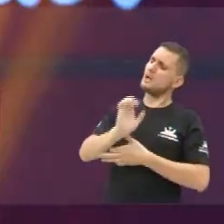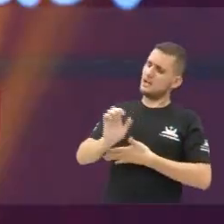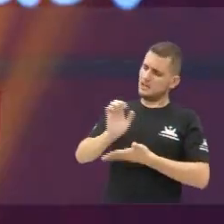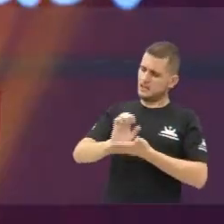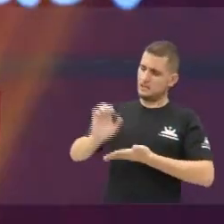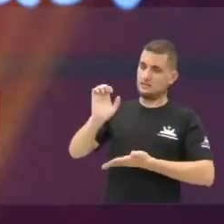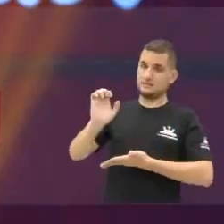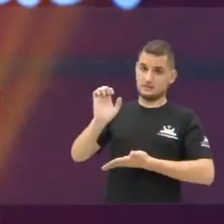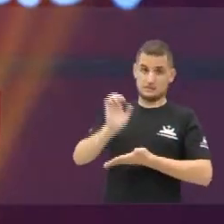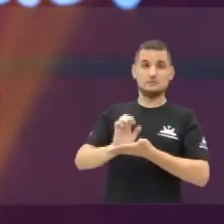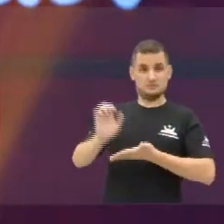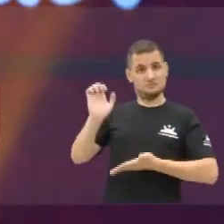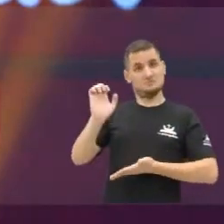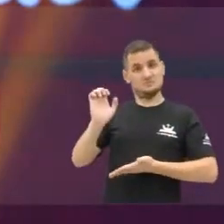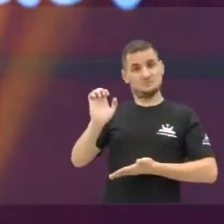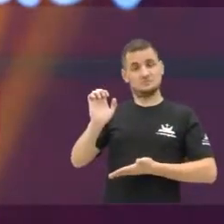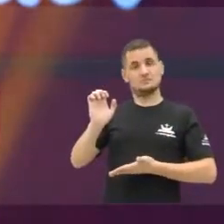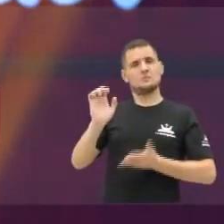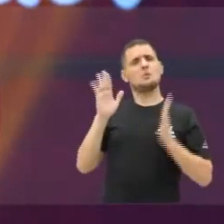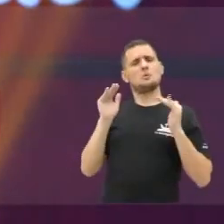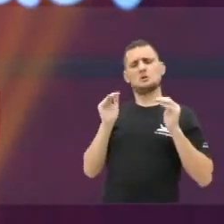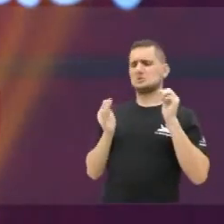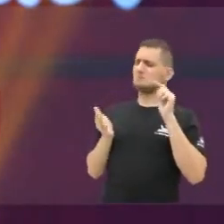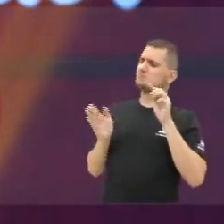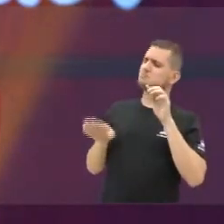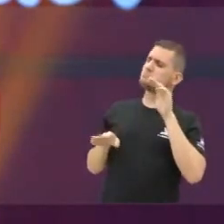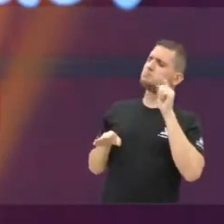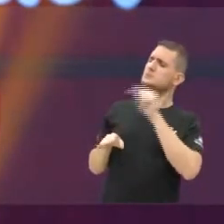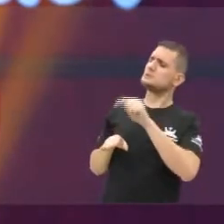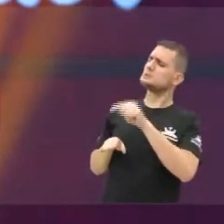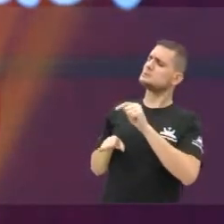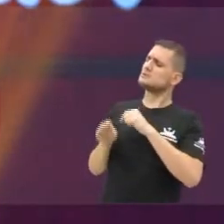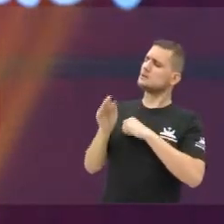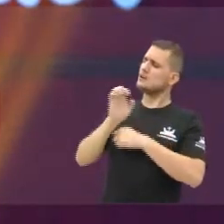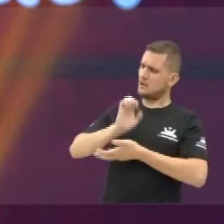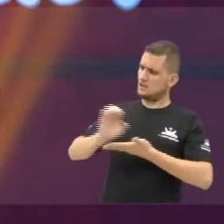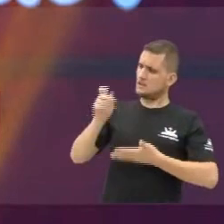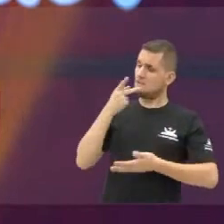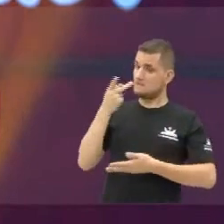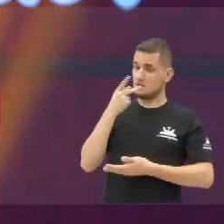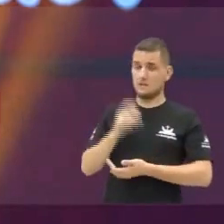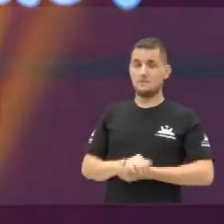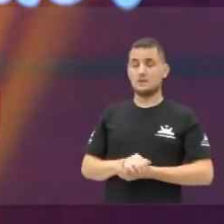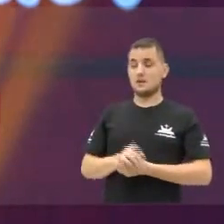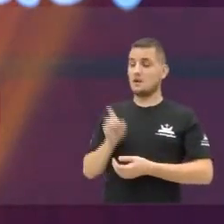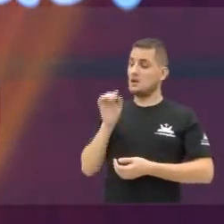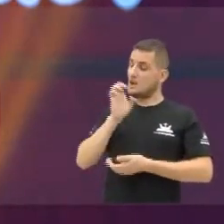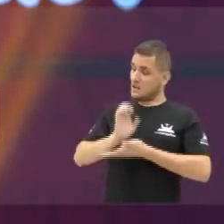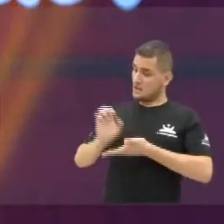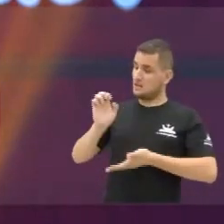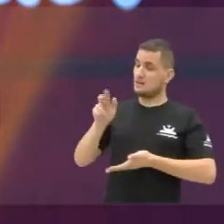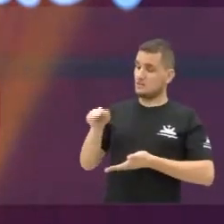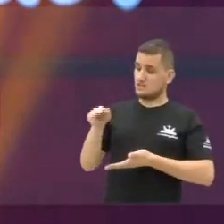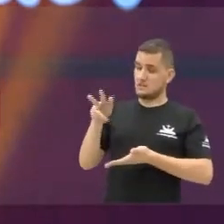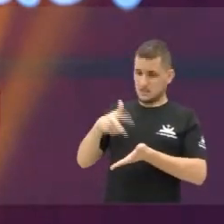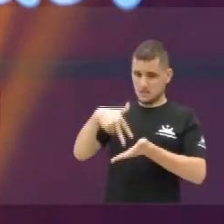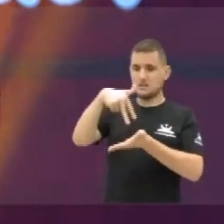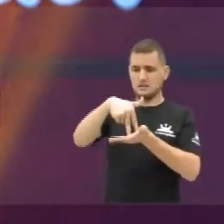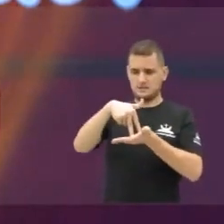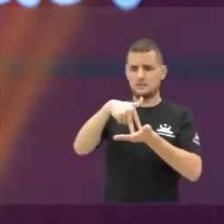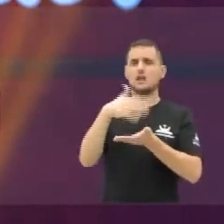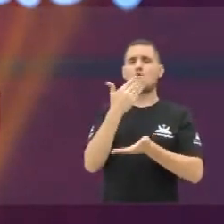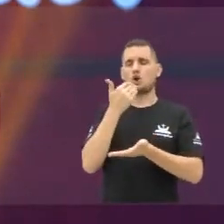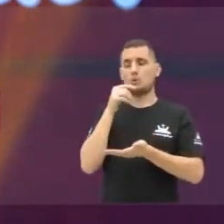Veio o anjo a segunda vez, tocou e disse: levanta-te e come,